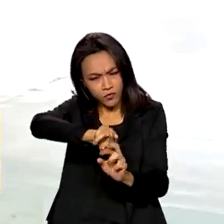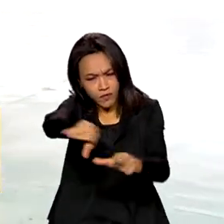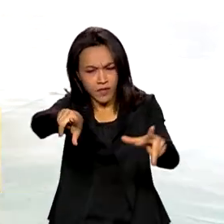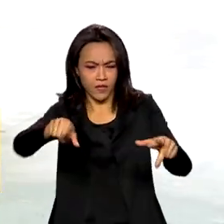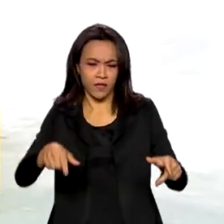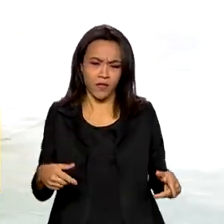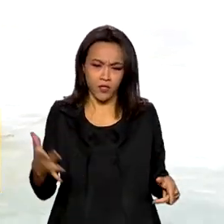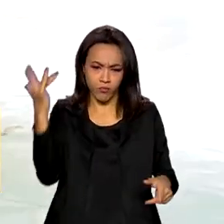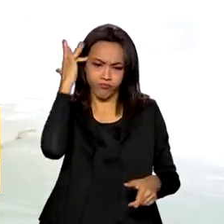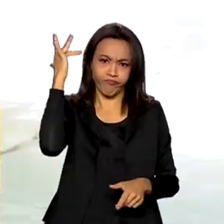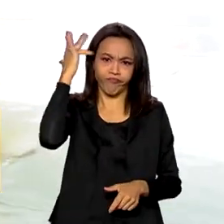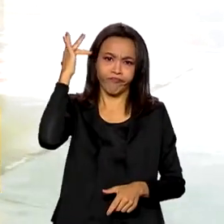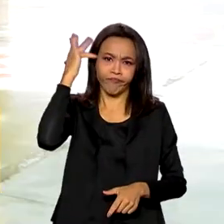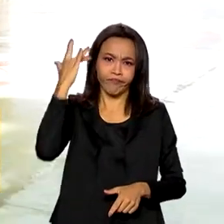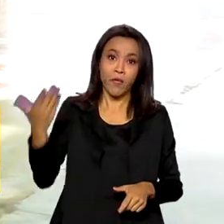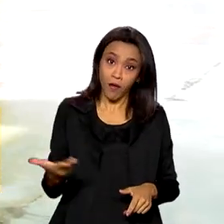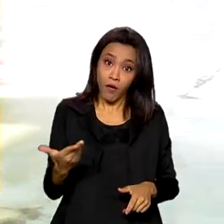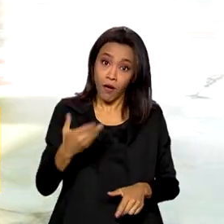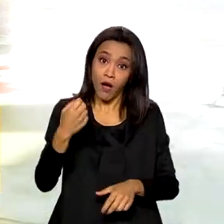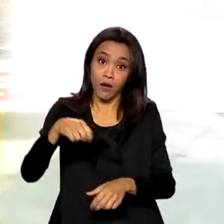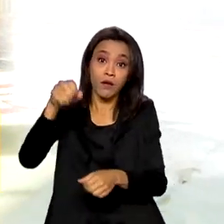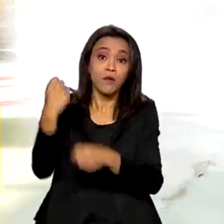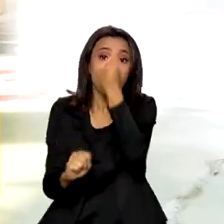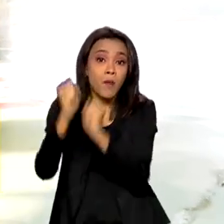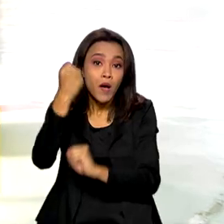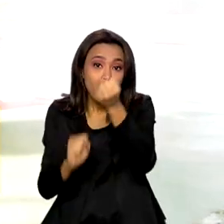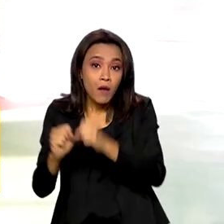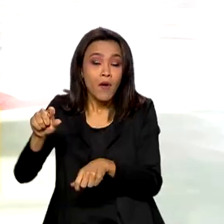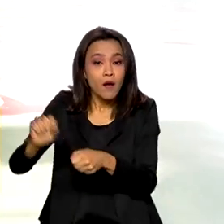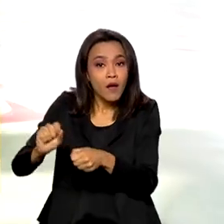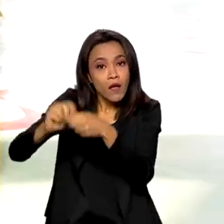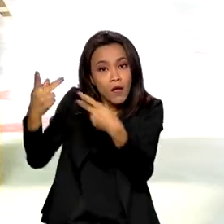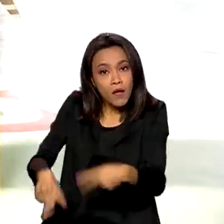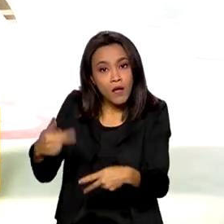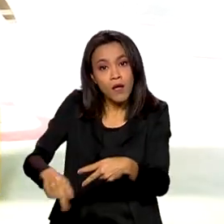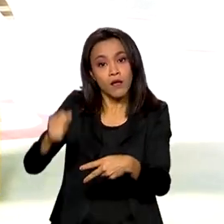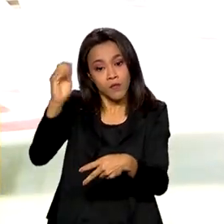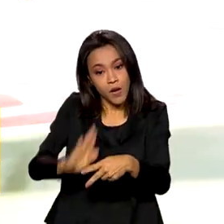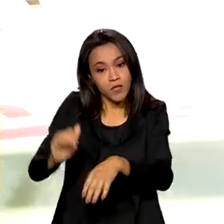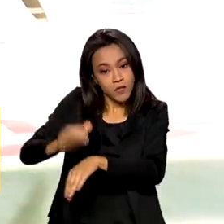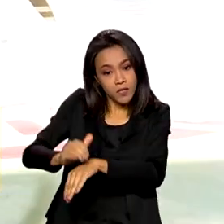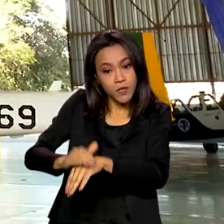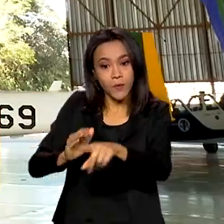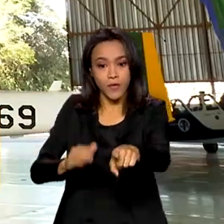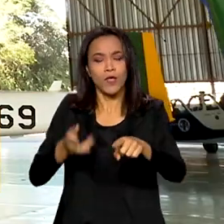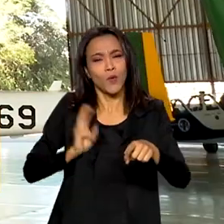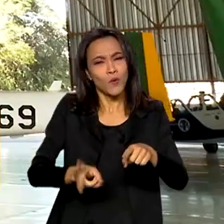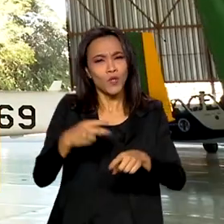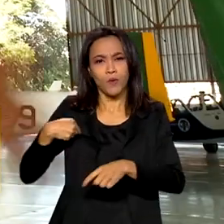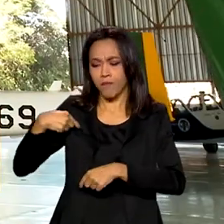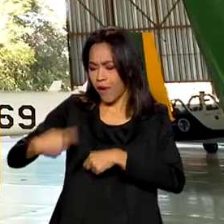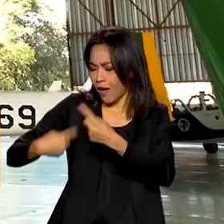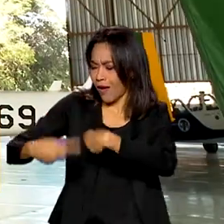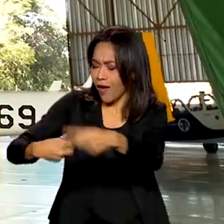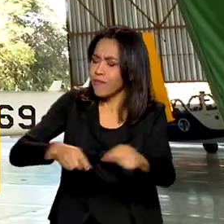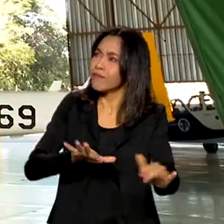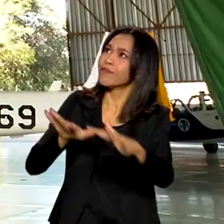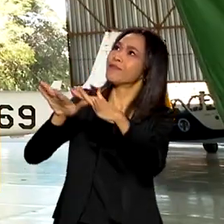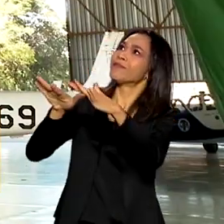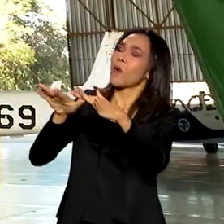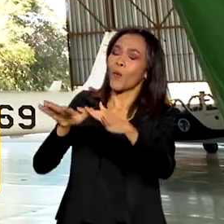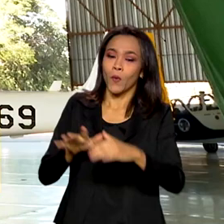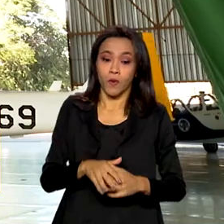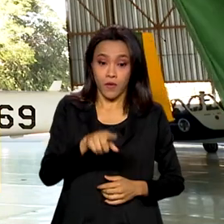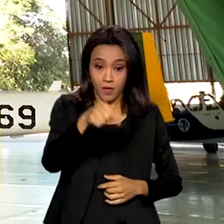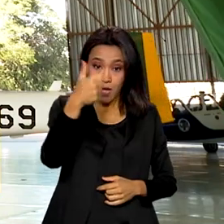modernos, passaram a ser fabricados aqui no Brasil. E a esquadrilha continua encantando gerações. Quando você está numa demonstração,